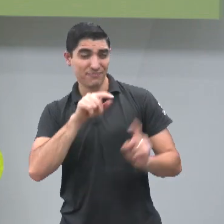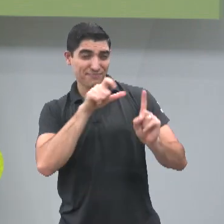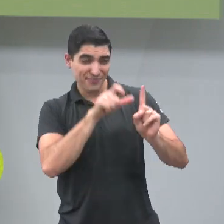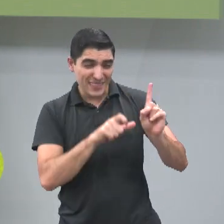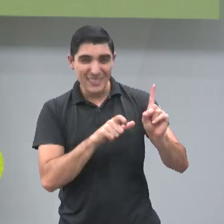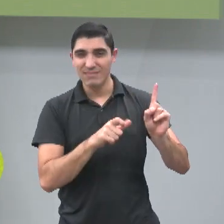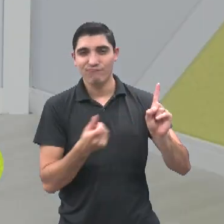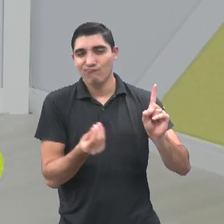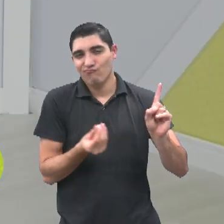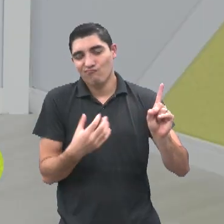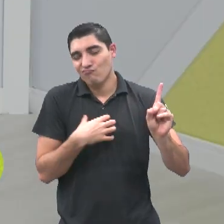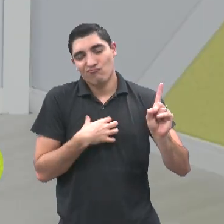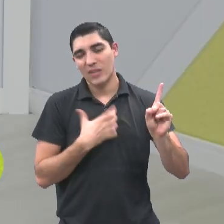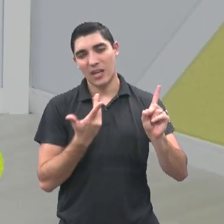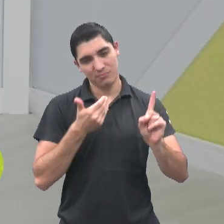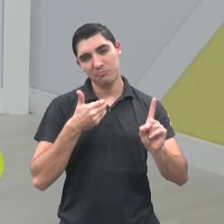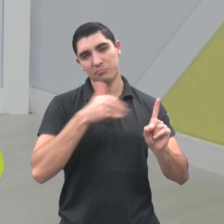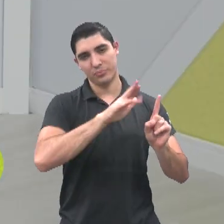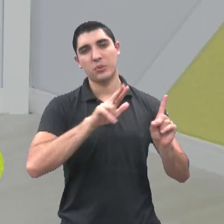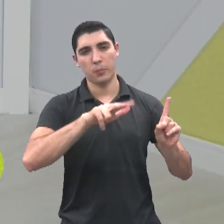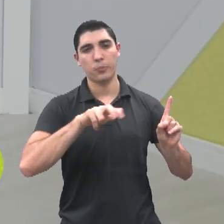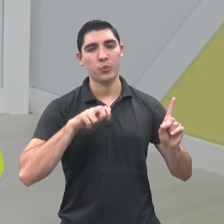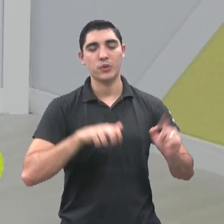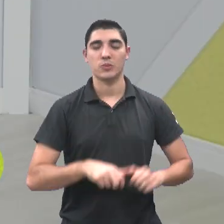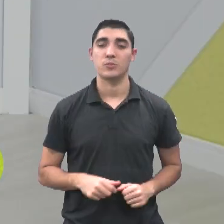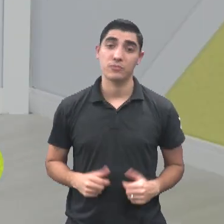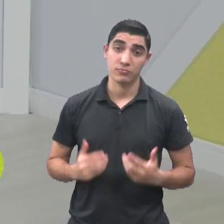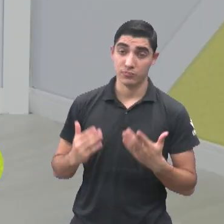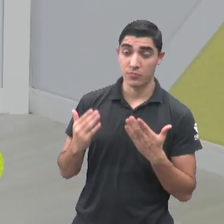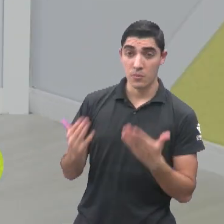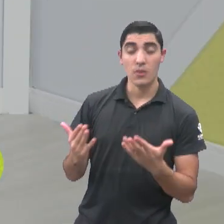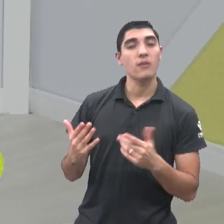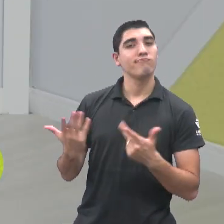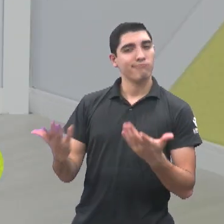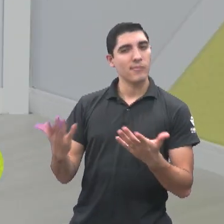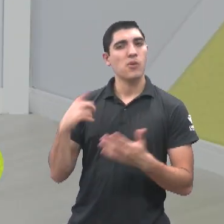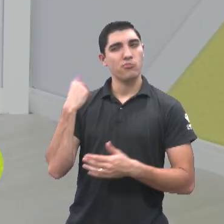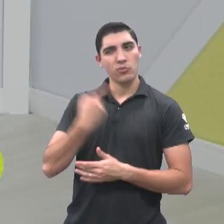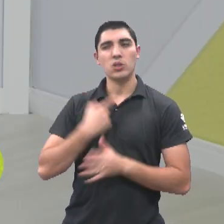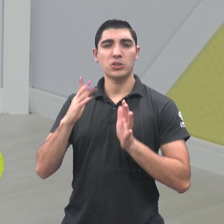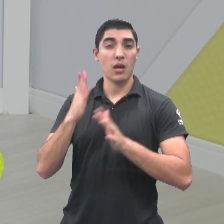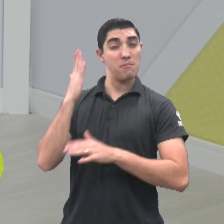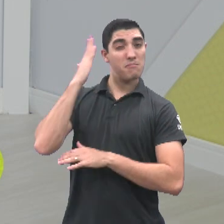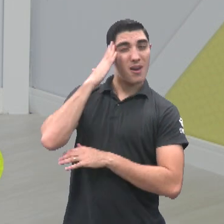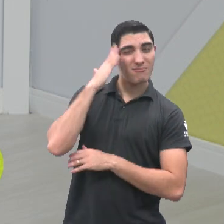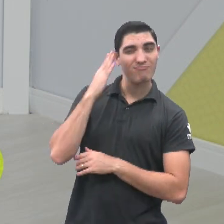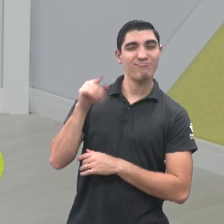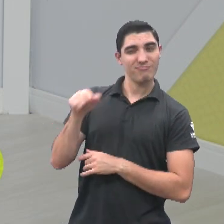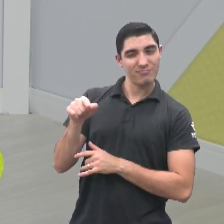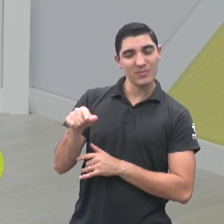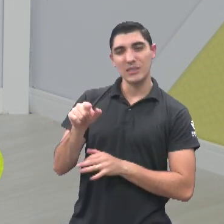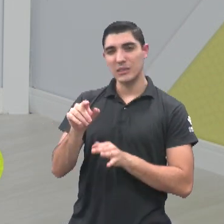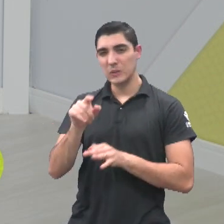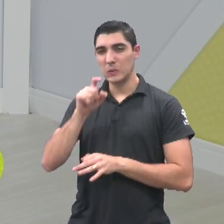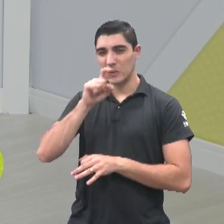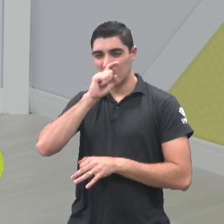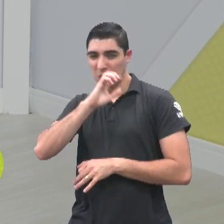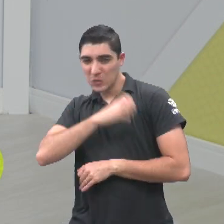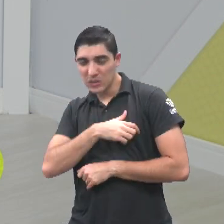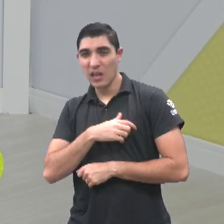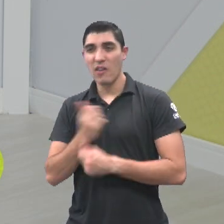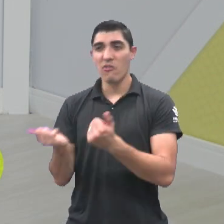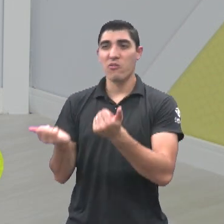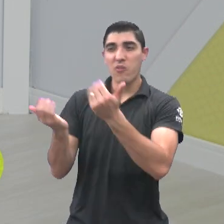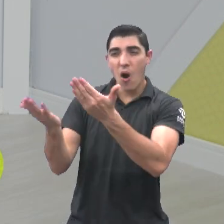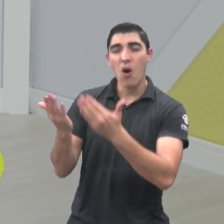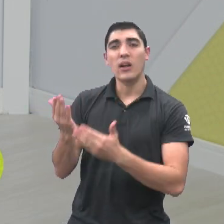cal aí. Pois é, e realmente tudo conspirava contra o São José, né? Joga na casa do adversário, o adversário